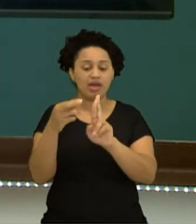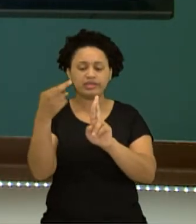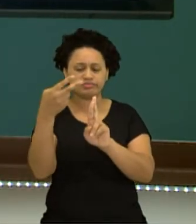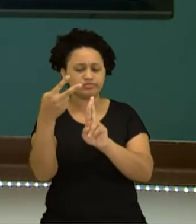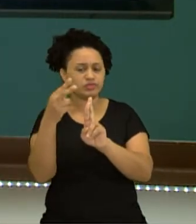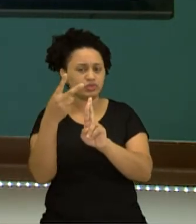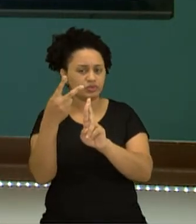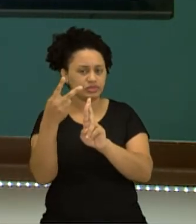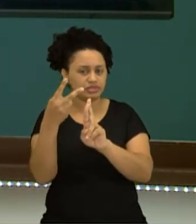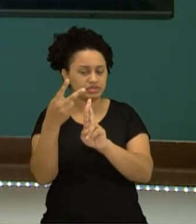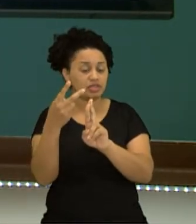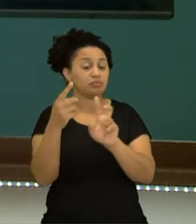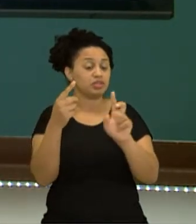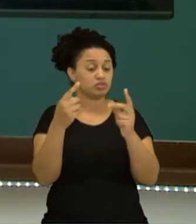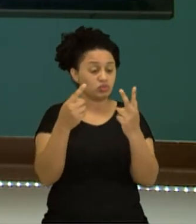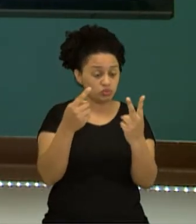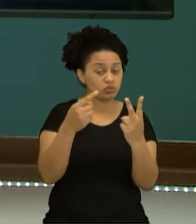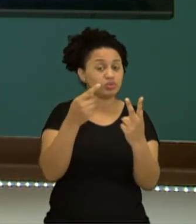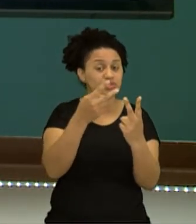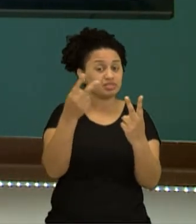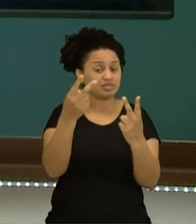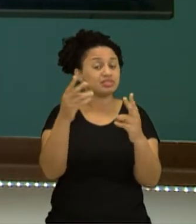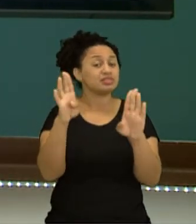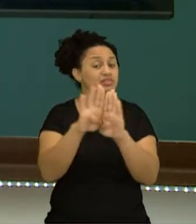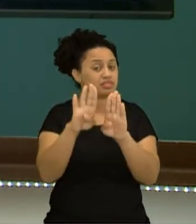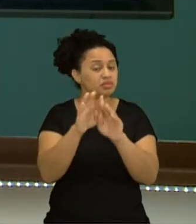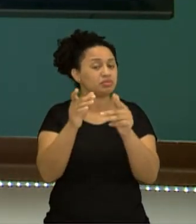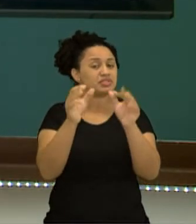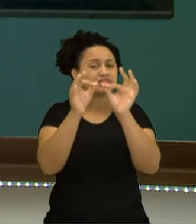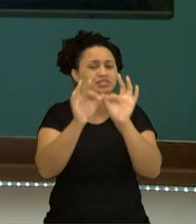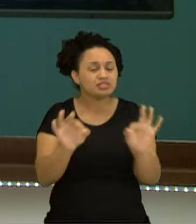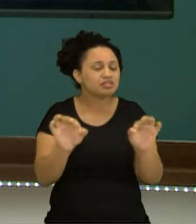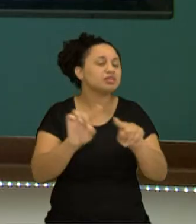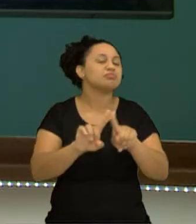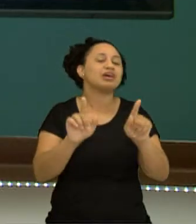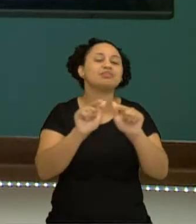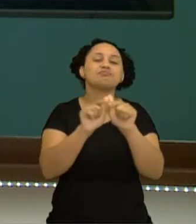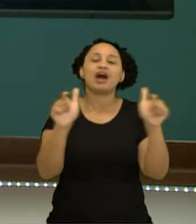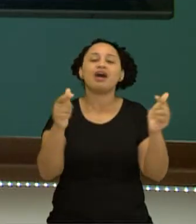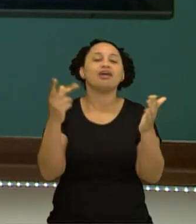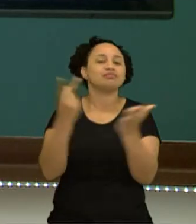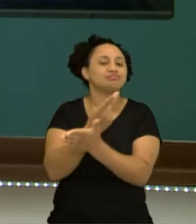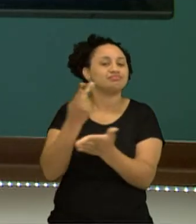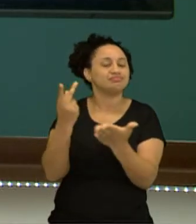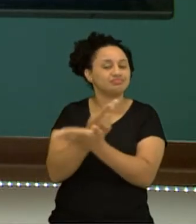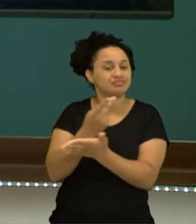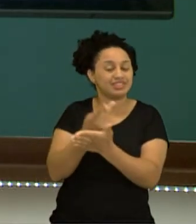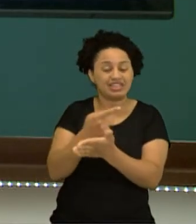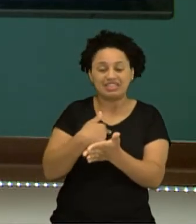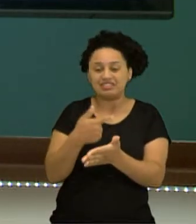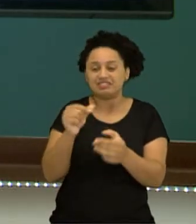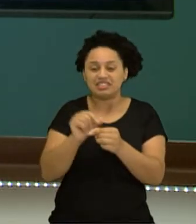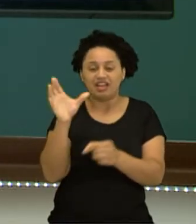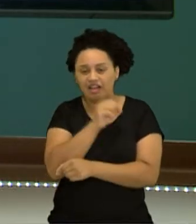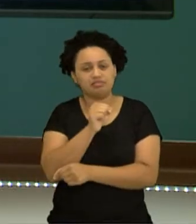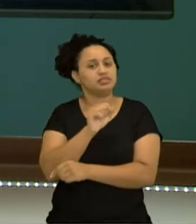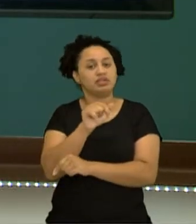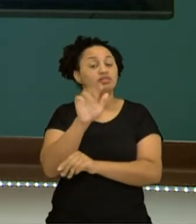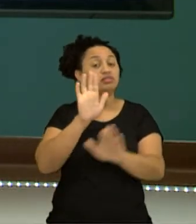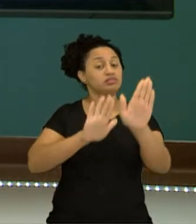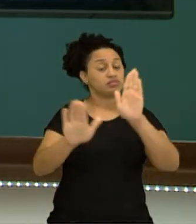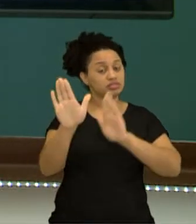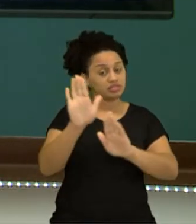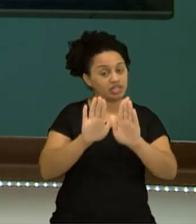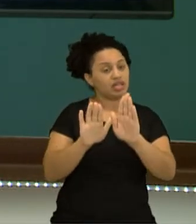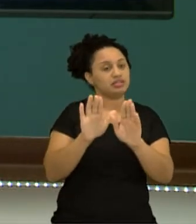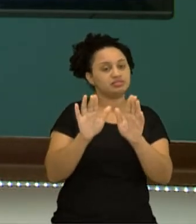esquece de elevar o 2 ao quadrado, uma conta muito simples, mas é um erro clássico de pressa, então tem que tomar muito cuidado, principalmente nos